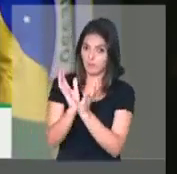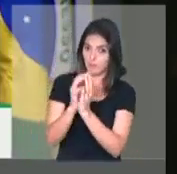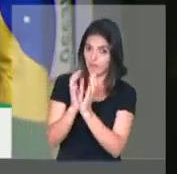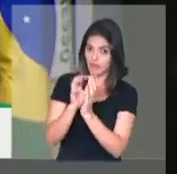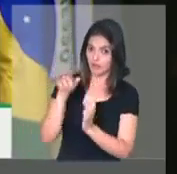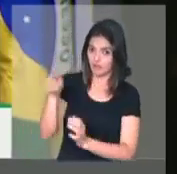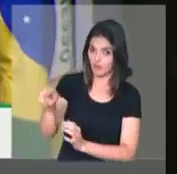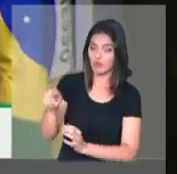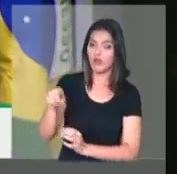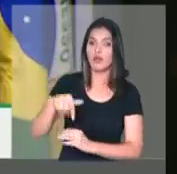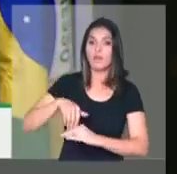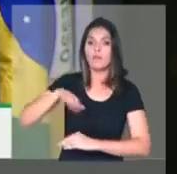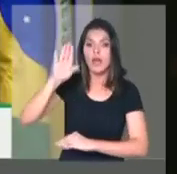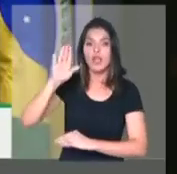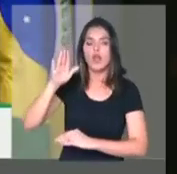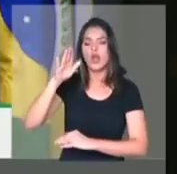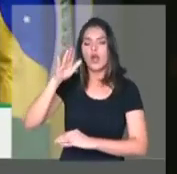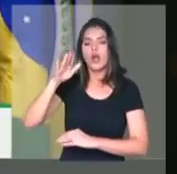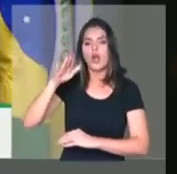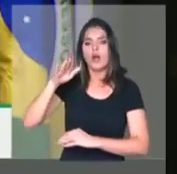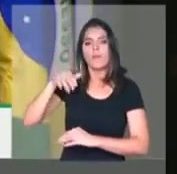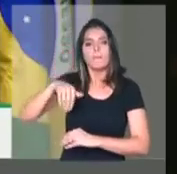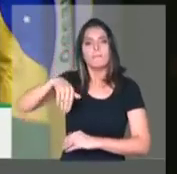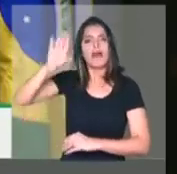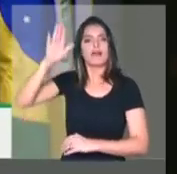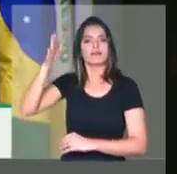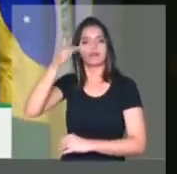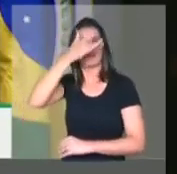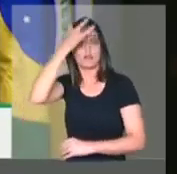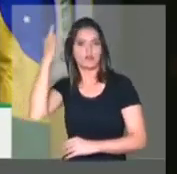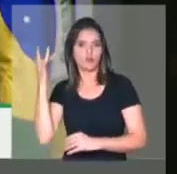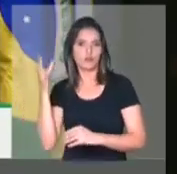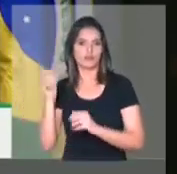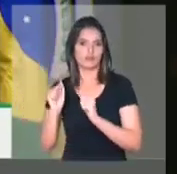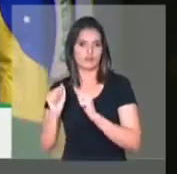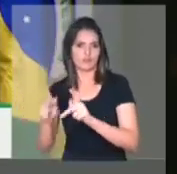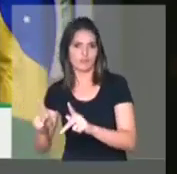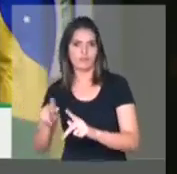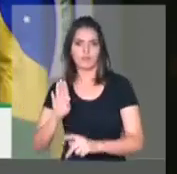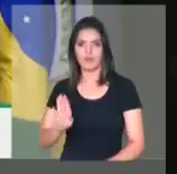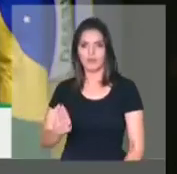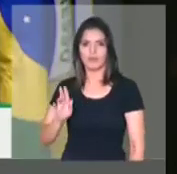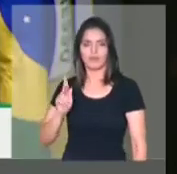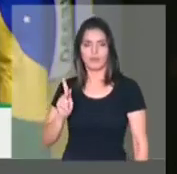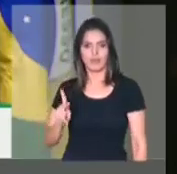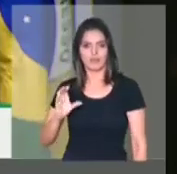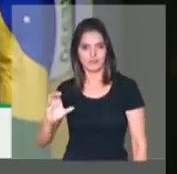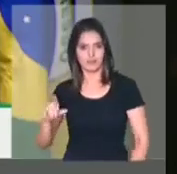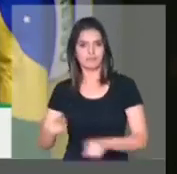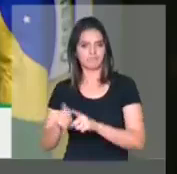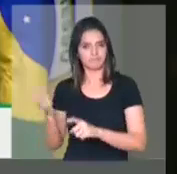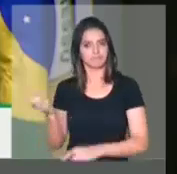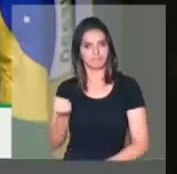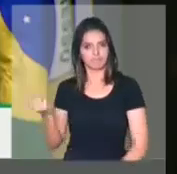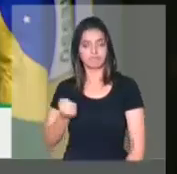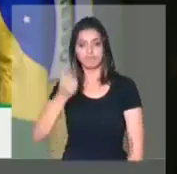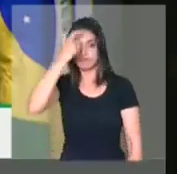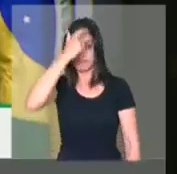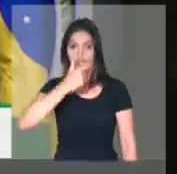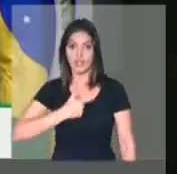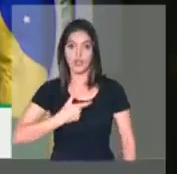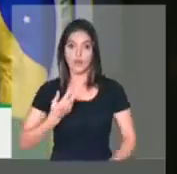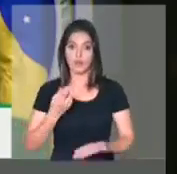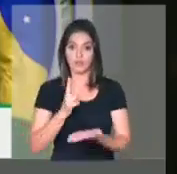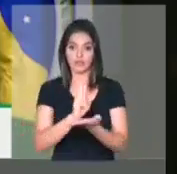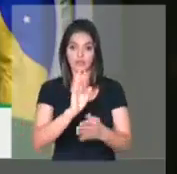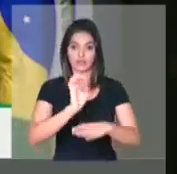com maior segurados. Eu, como parlamentar, que represento o